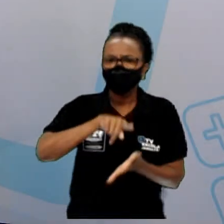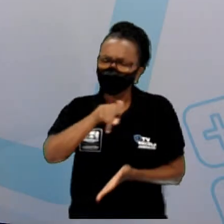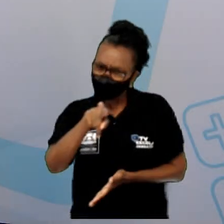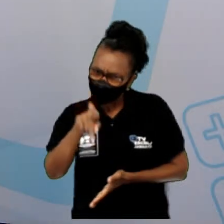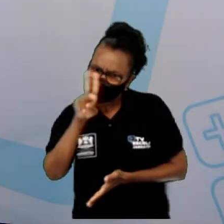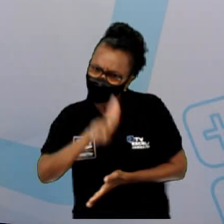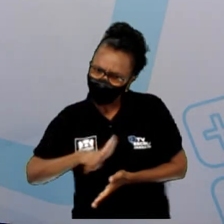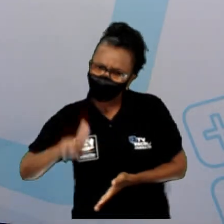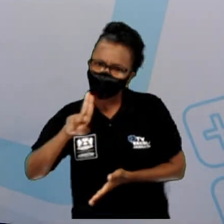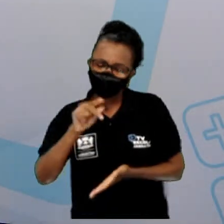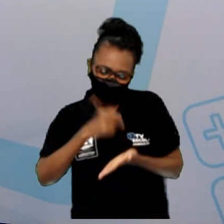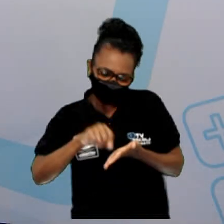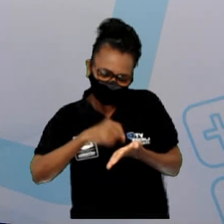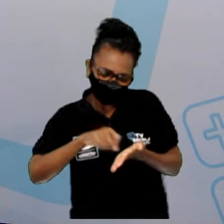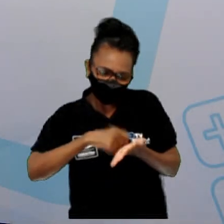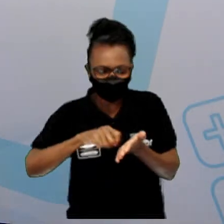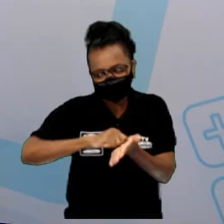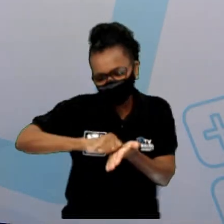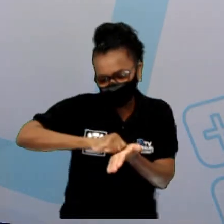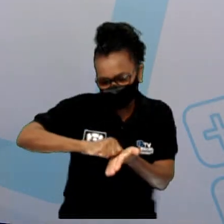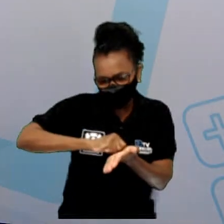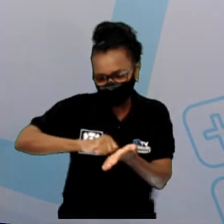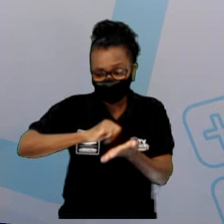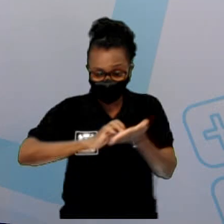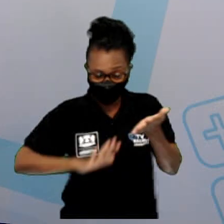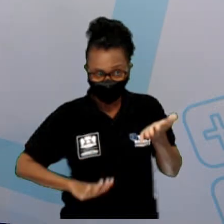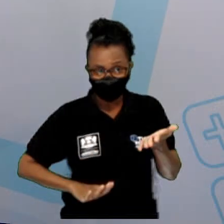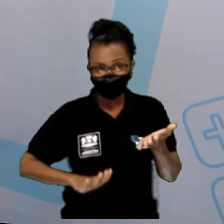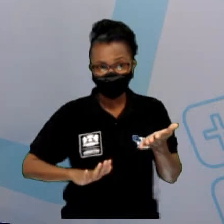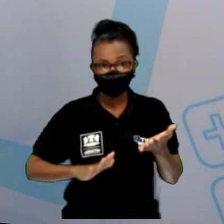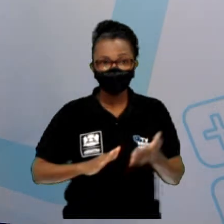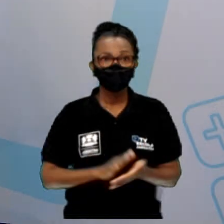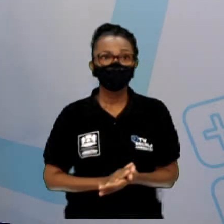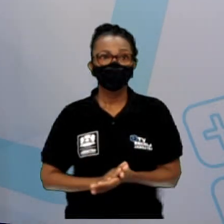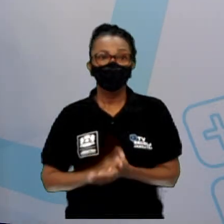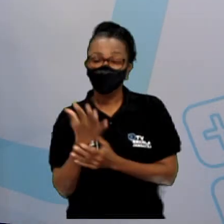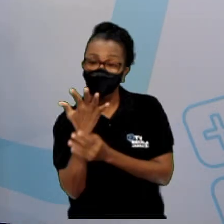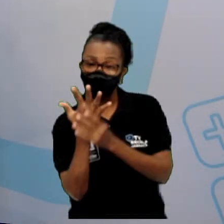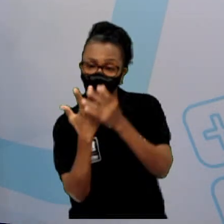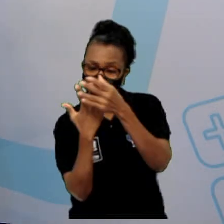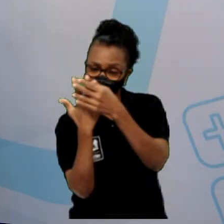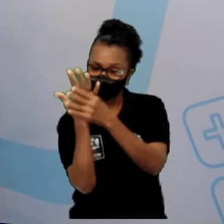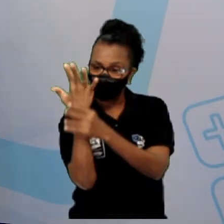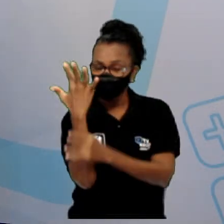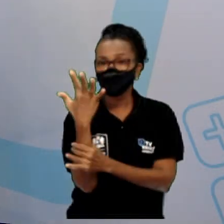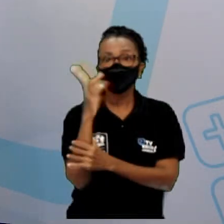apagar suas atividades em casa, a luva